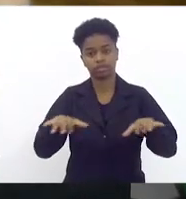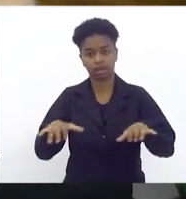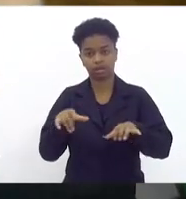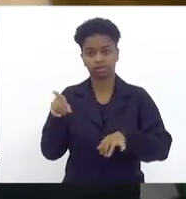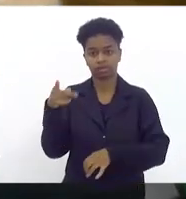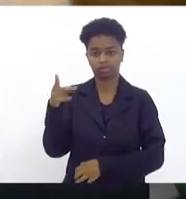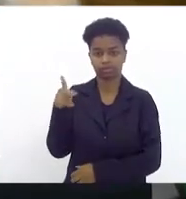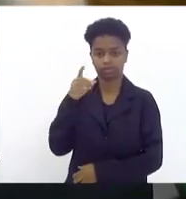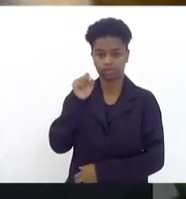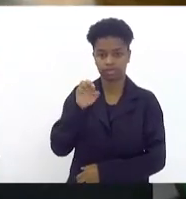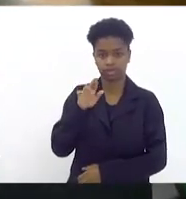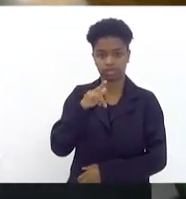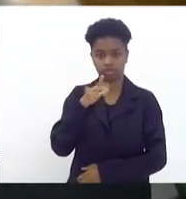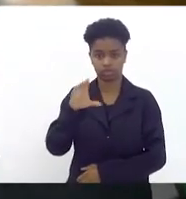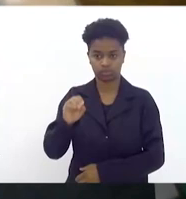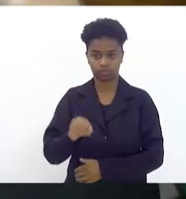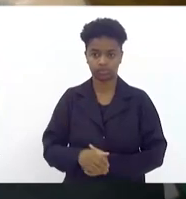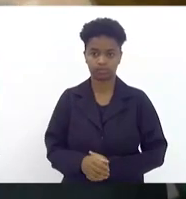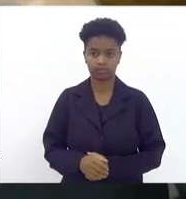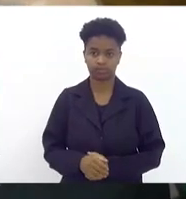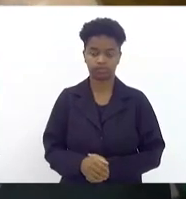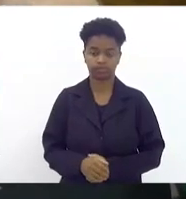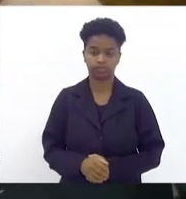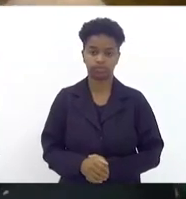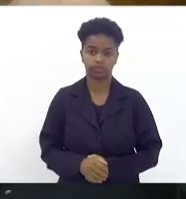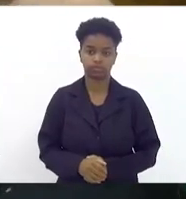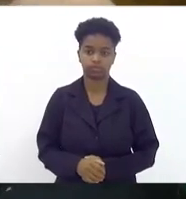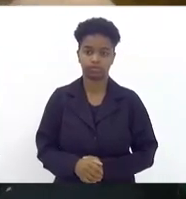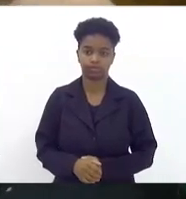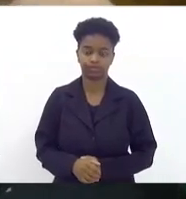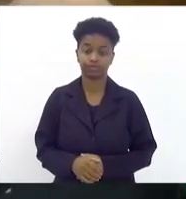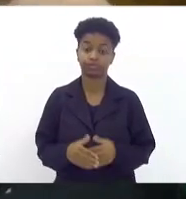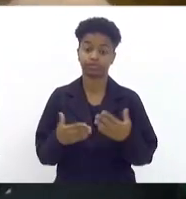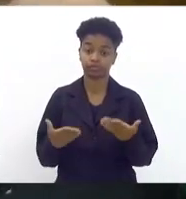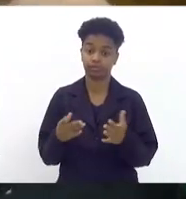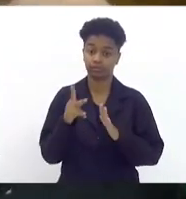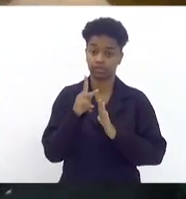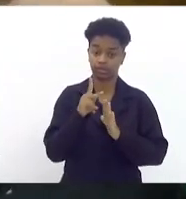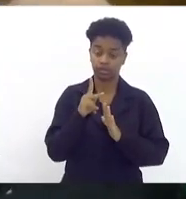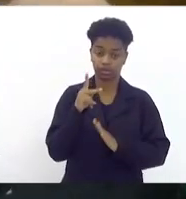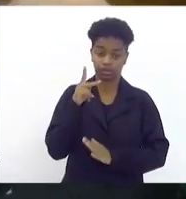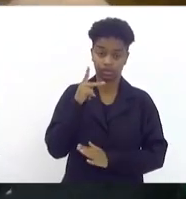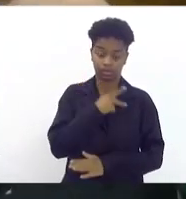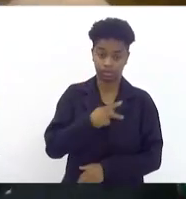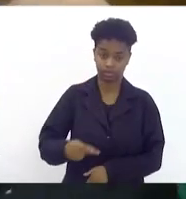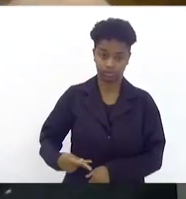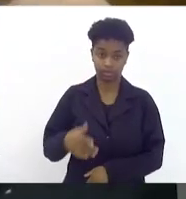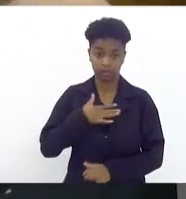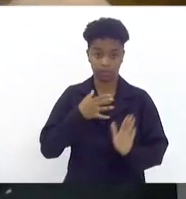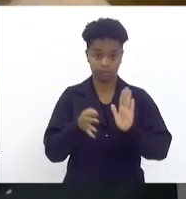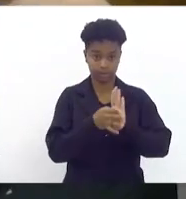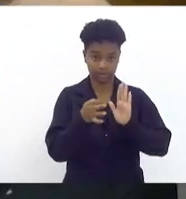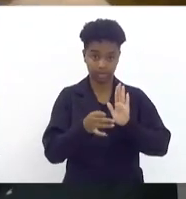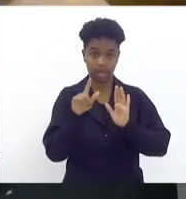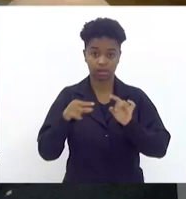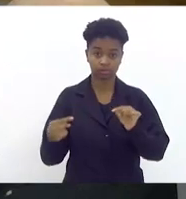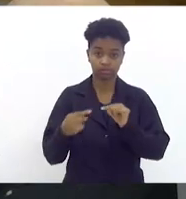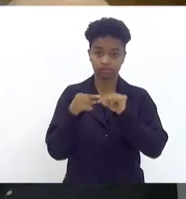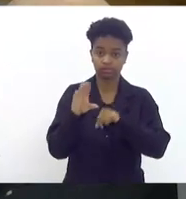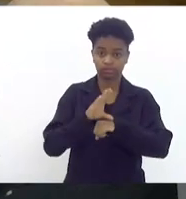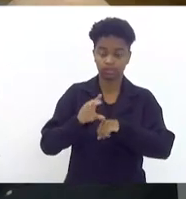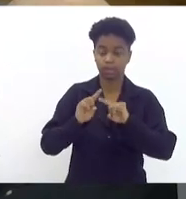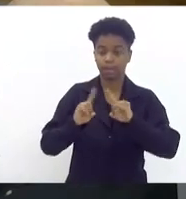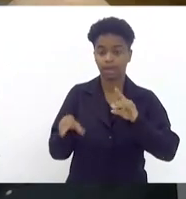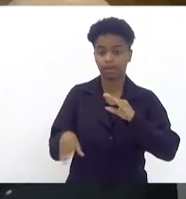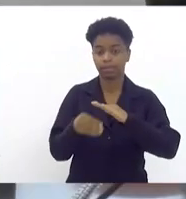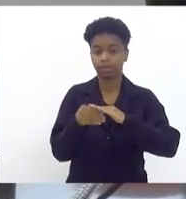palavra. Para discutir, senhor presidente. Para discutir, deputado doutor Serginho. Senhor presidente, o meu parecer é pela constitucionalidade com